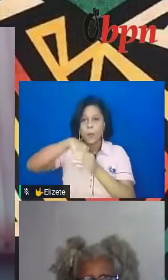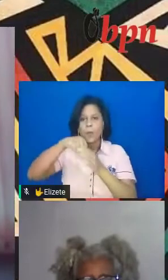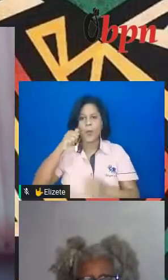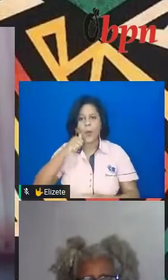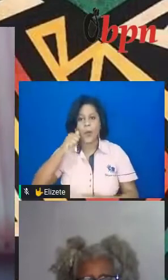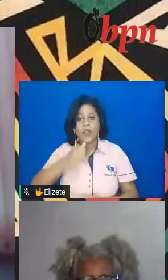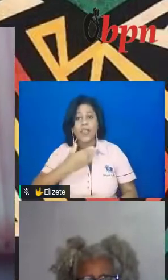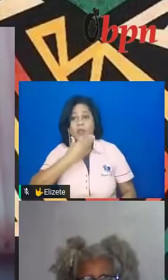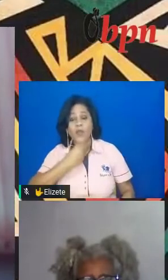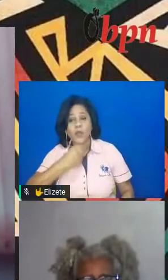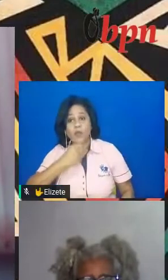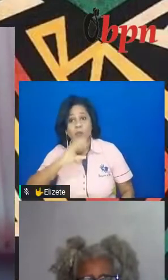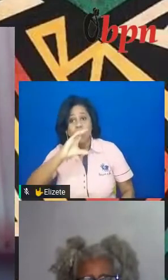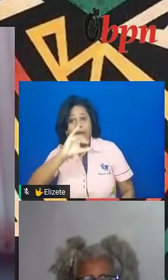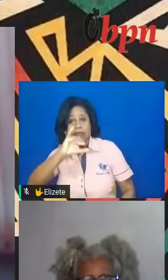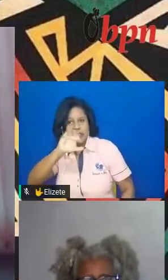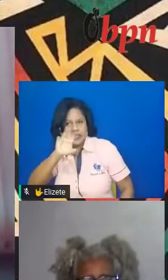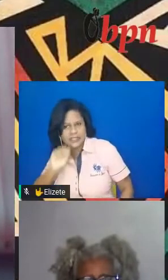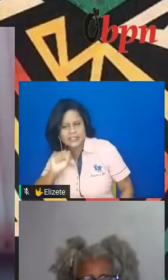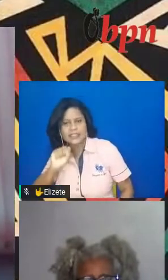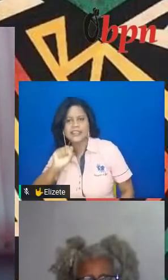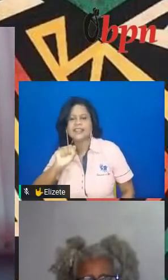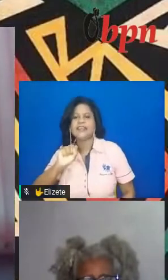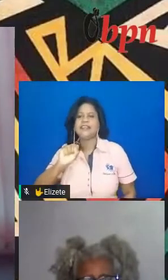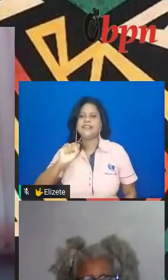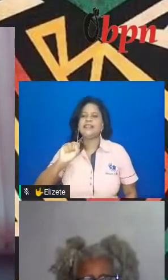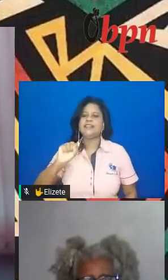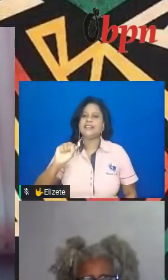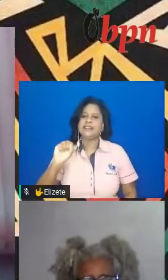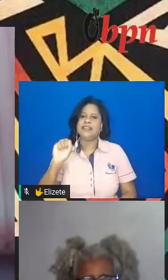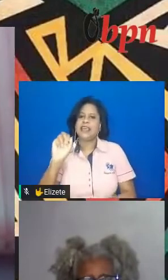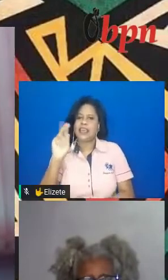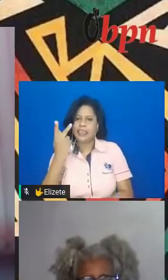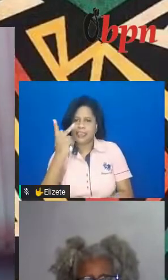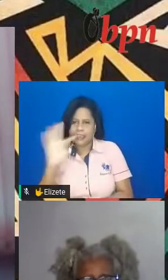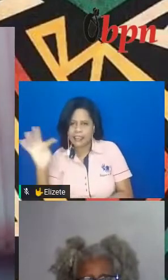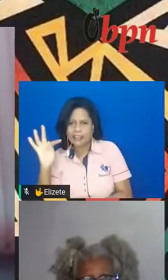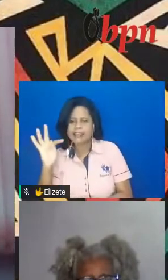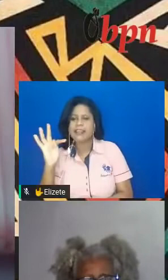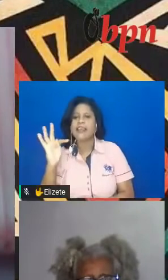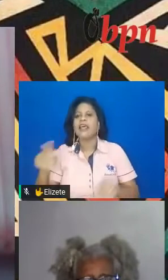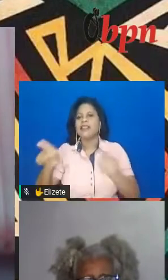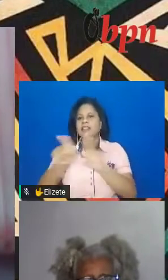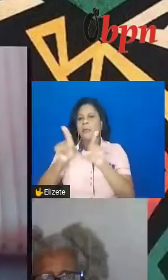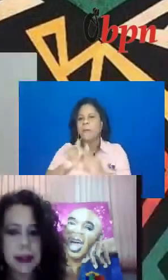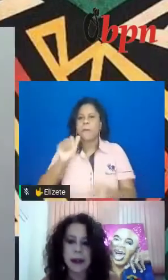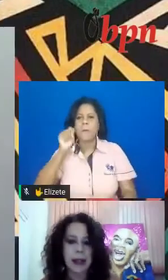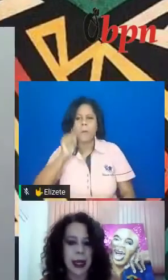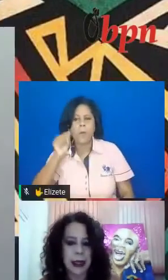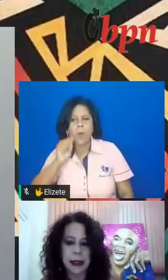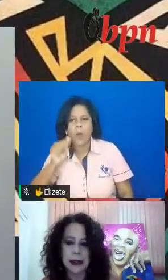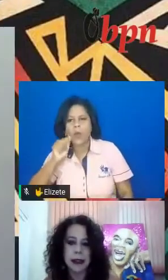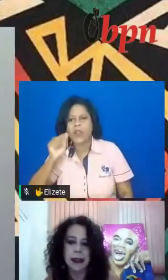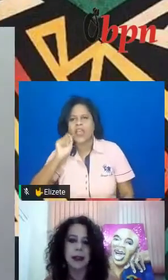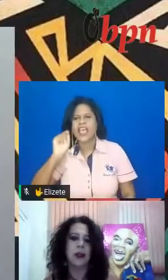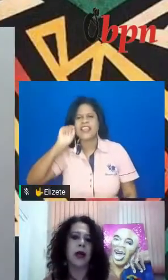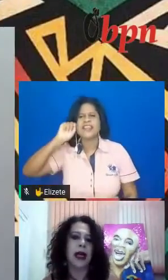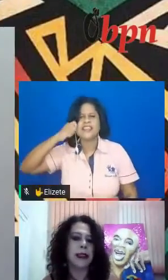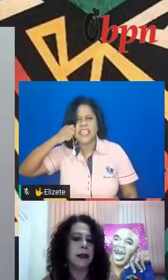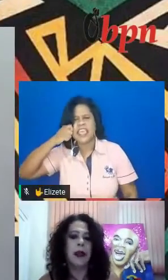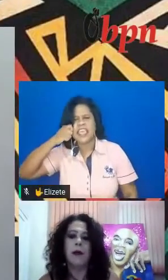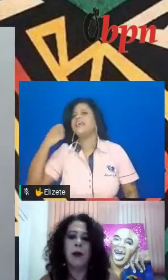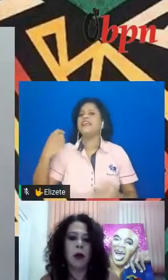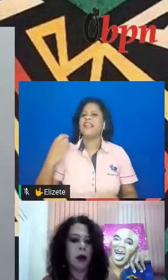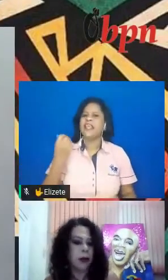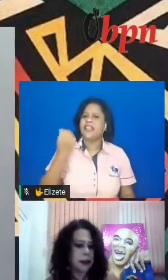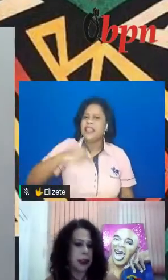homens cisgêneros heterossexuais, por mulheres negras, lésbicas, sapatonas, sandálias,